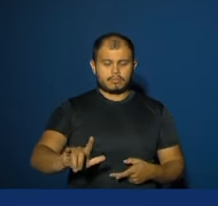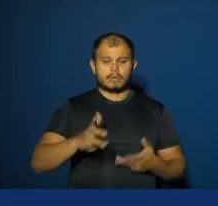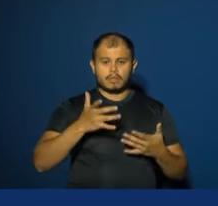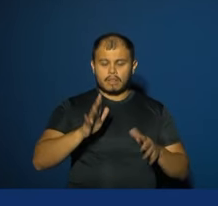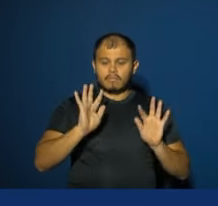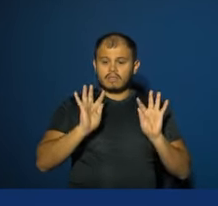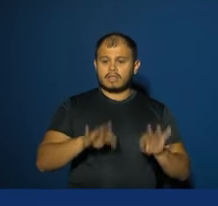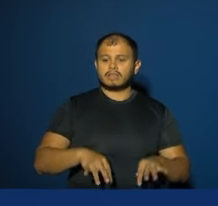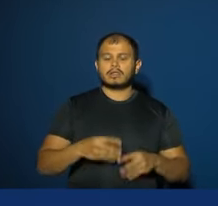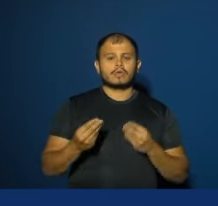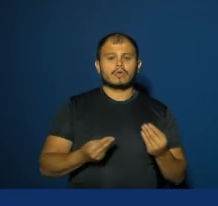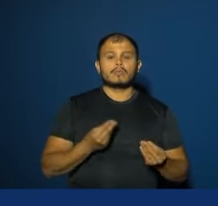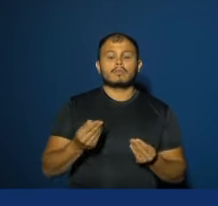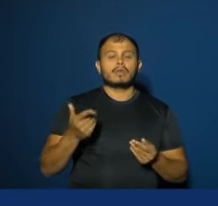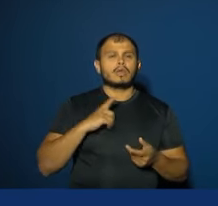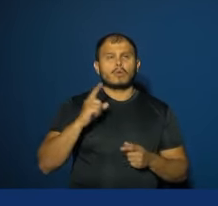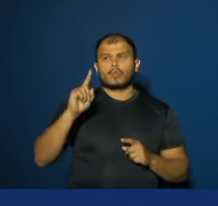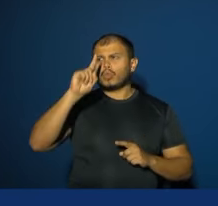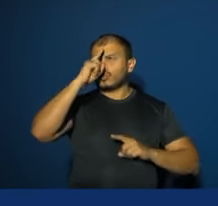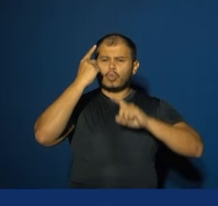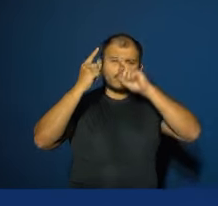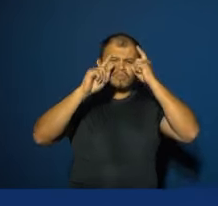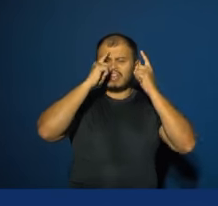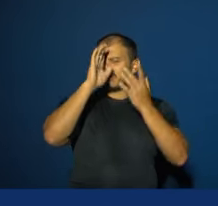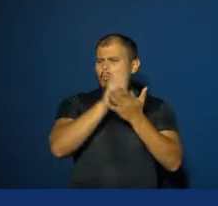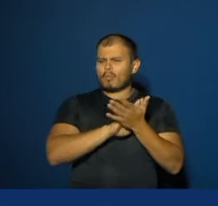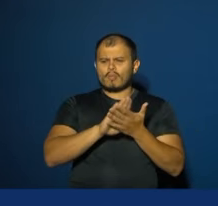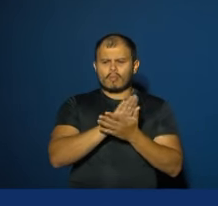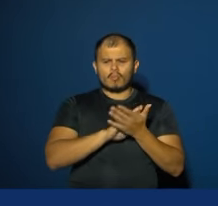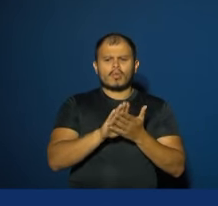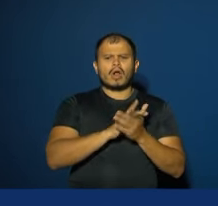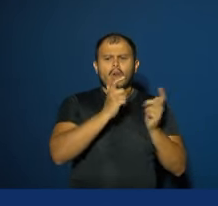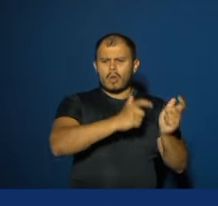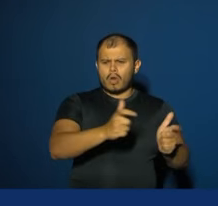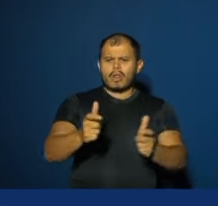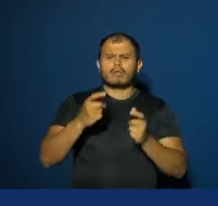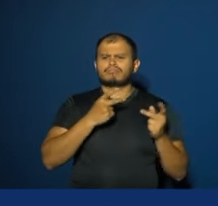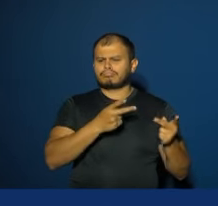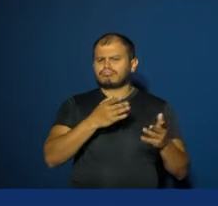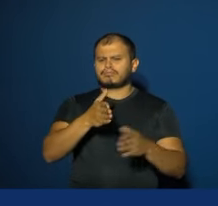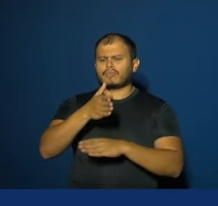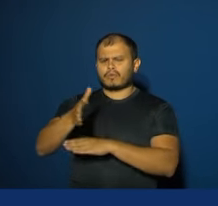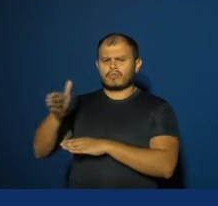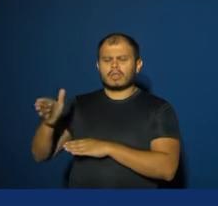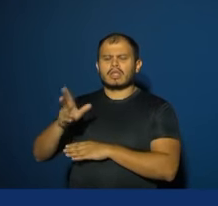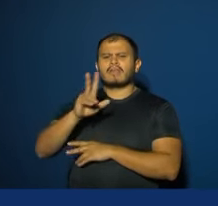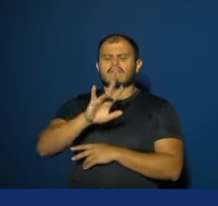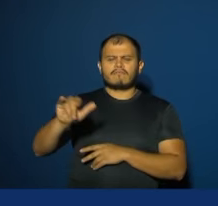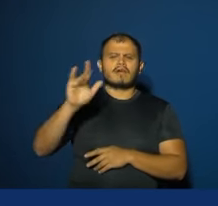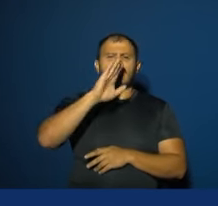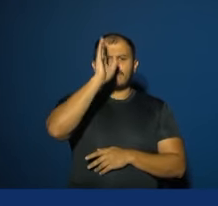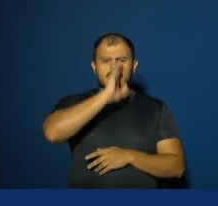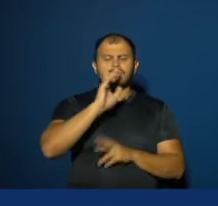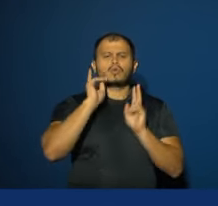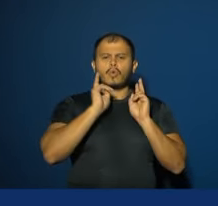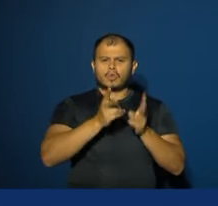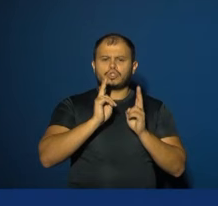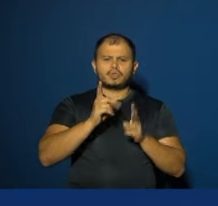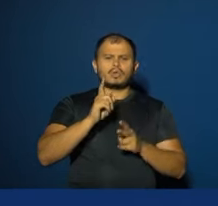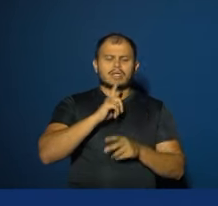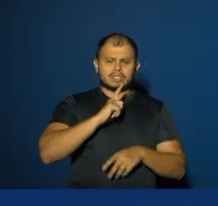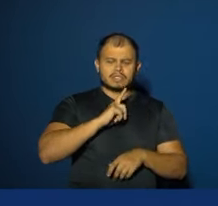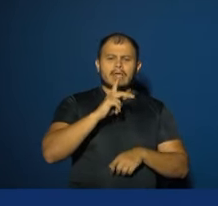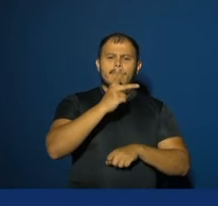seguinte eu não tenho nenhuma dúvida por onde andei que o Brasil vai continuar sendo campeão ou um dos